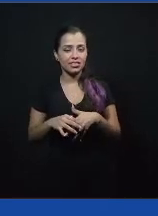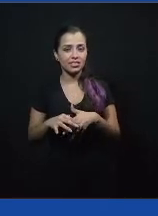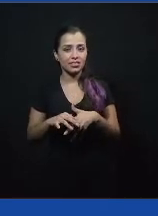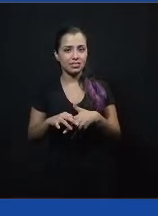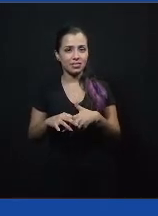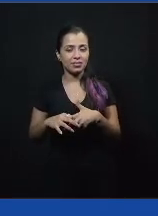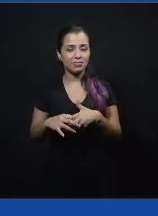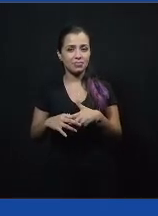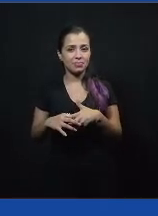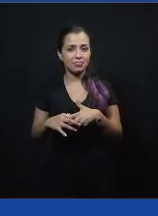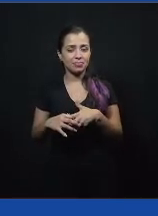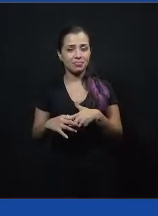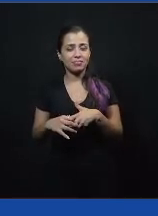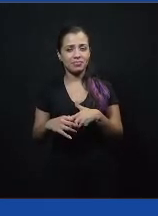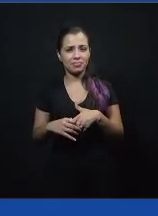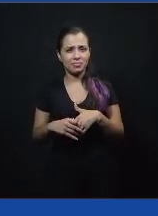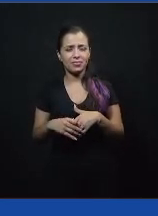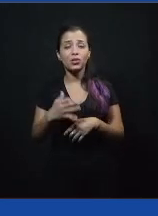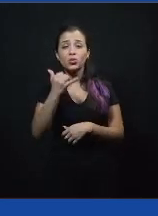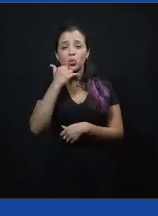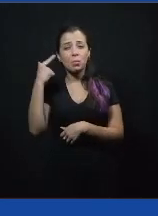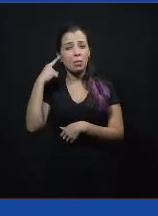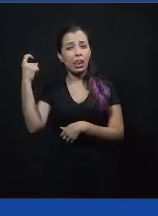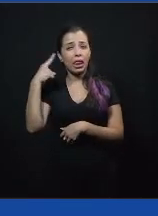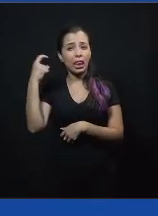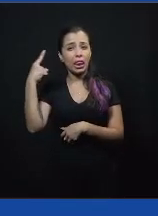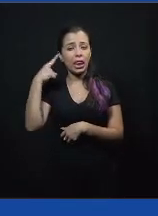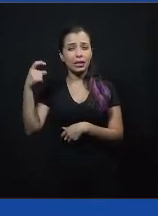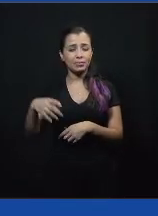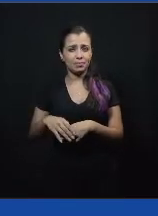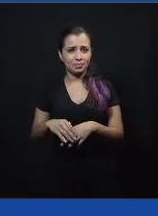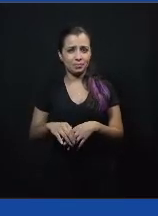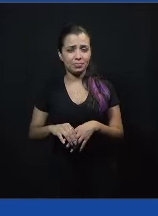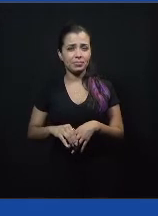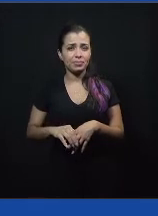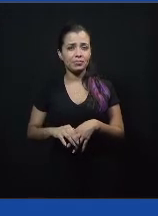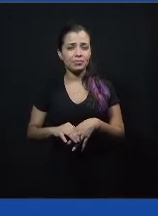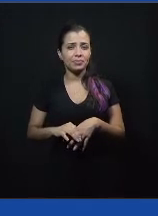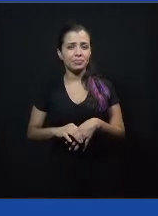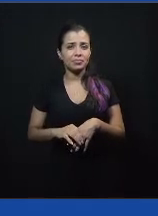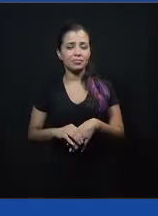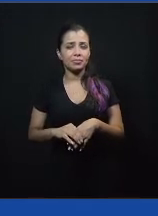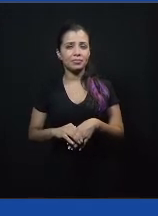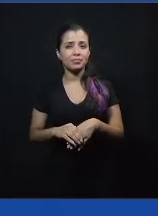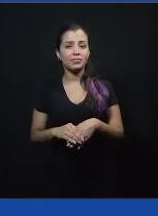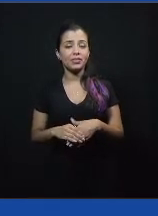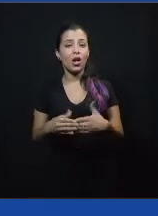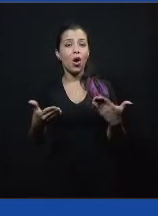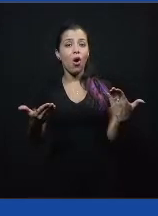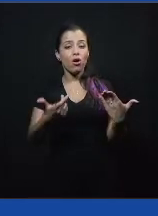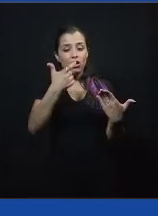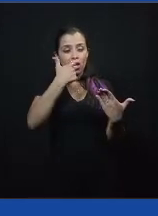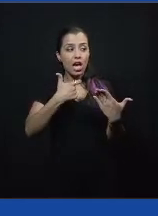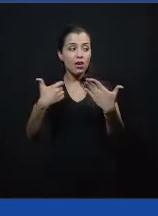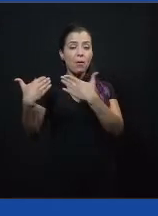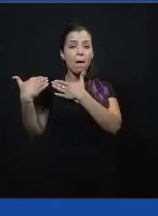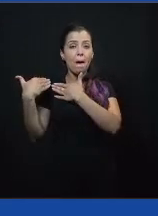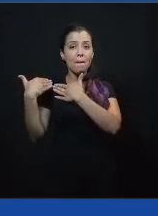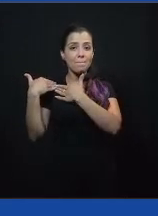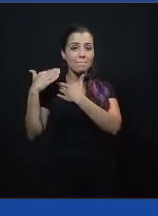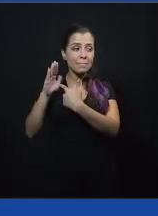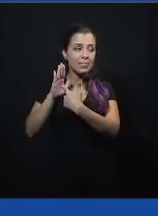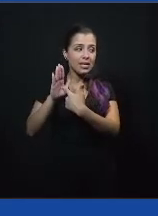gente então é meu papel aqui hoje é fazer uma apresentação muito rápida sobre as estratégias e resultados